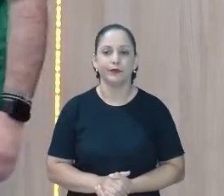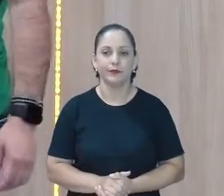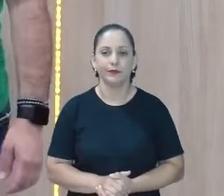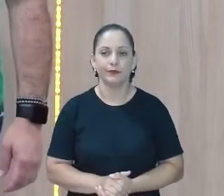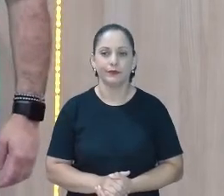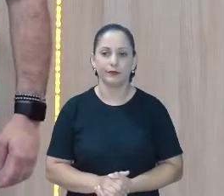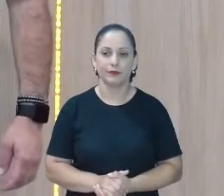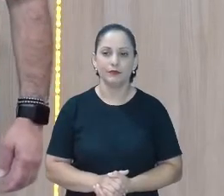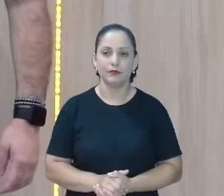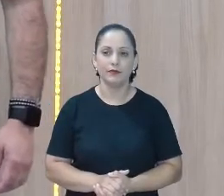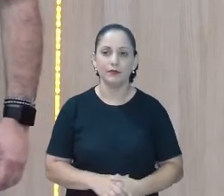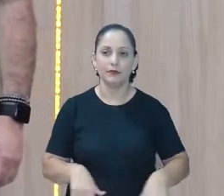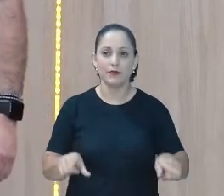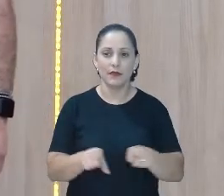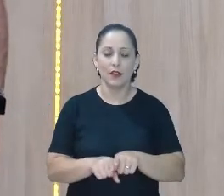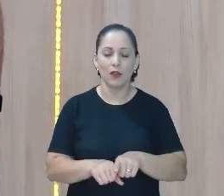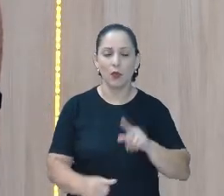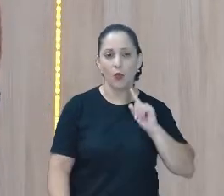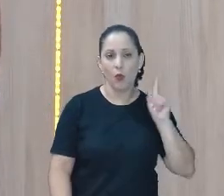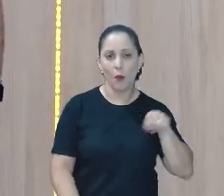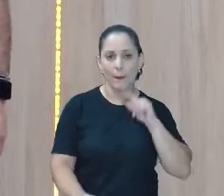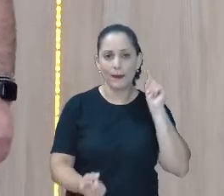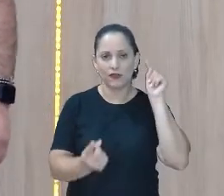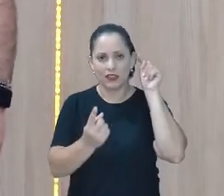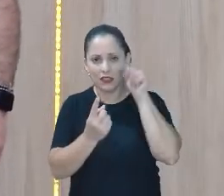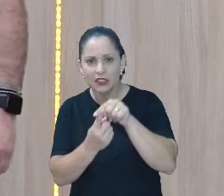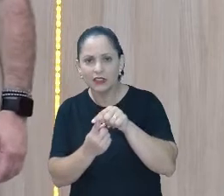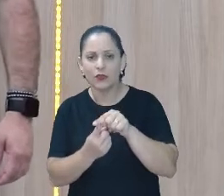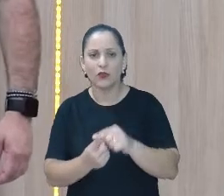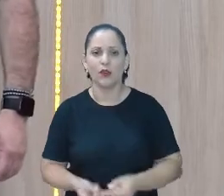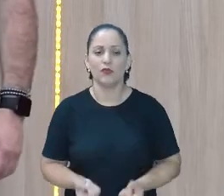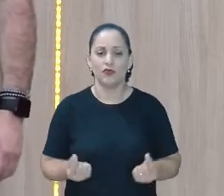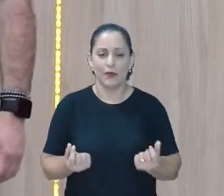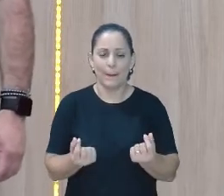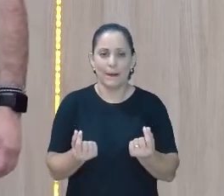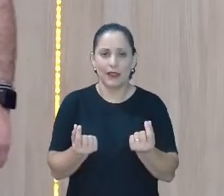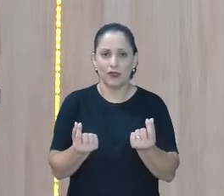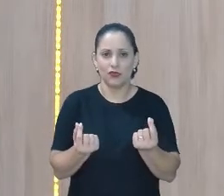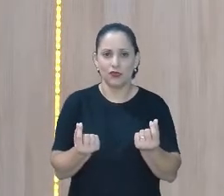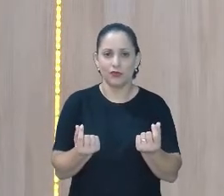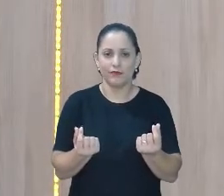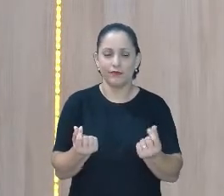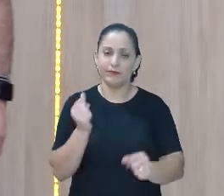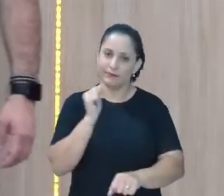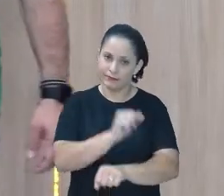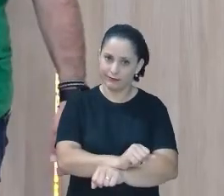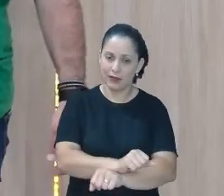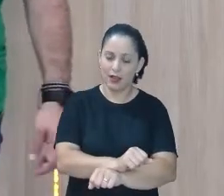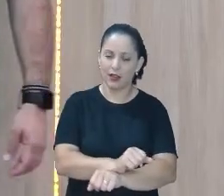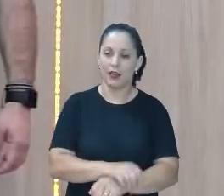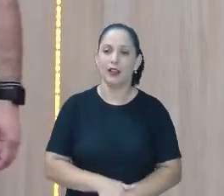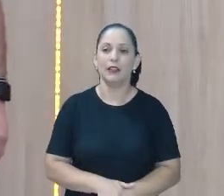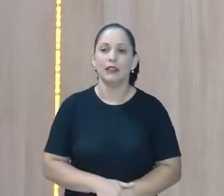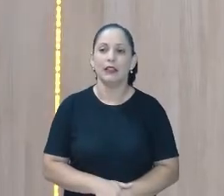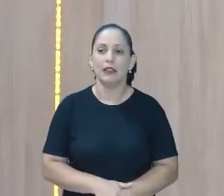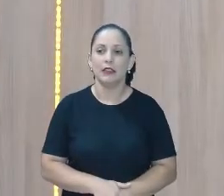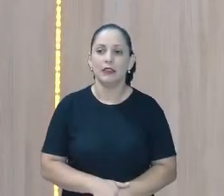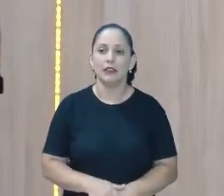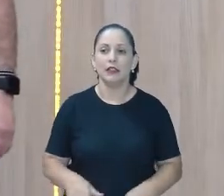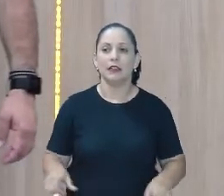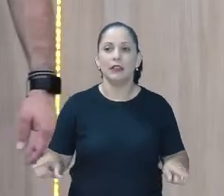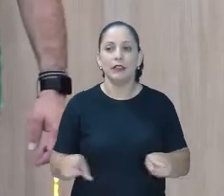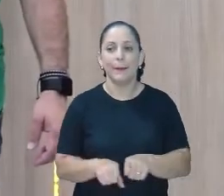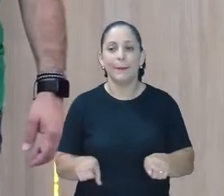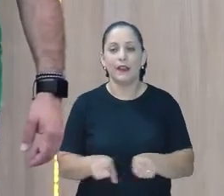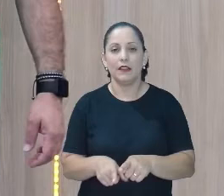imperial. E o objetivo era conter a crise dos preços, né? E ele foi responsável por estabelecer uma